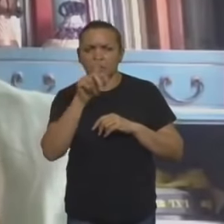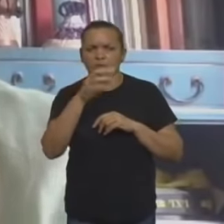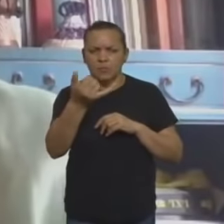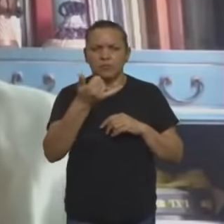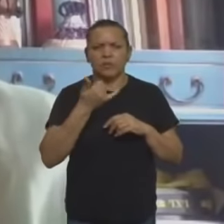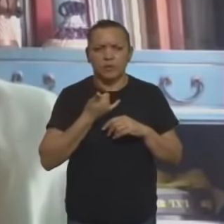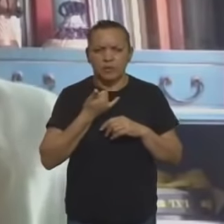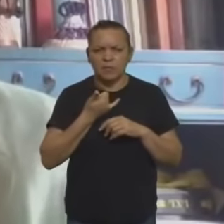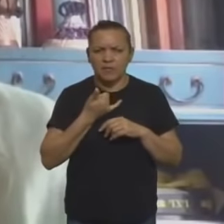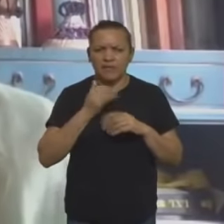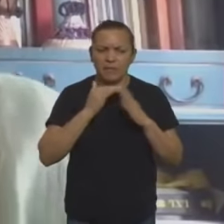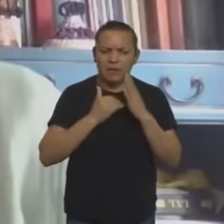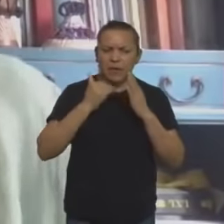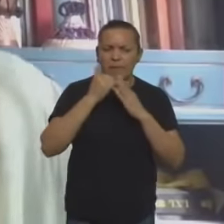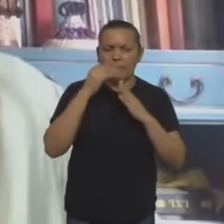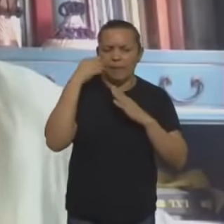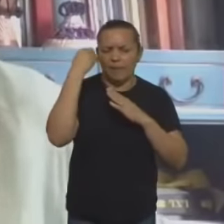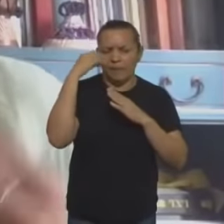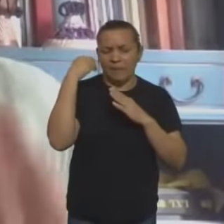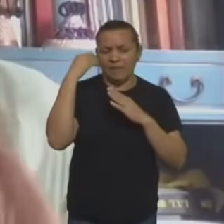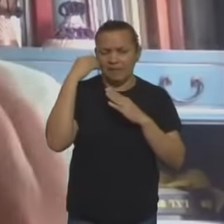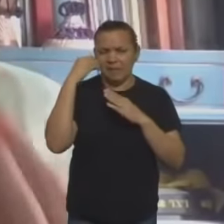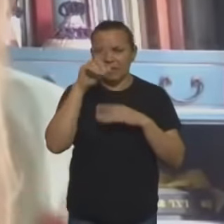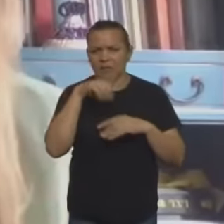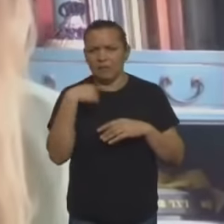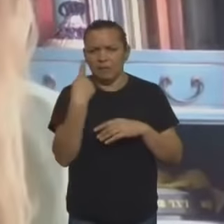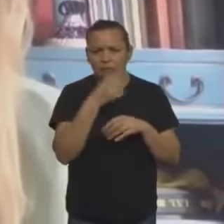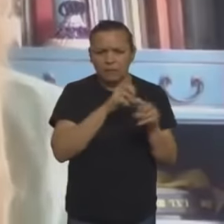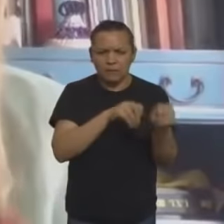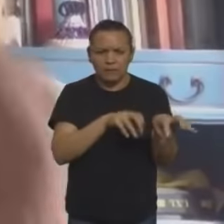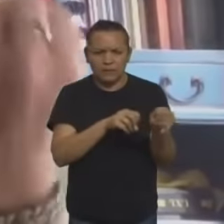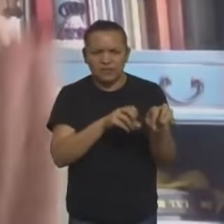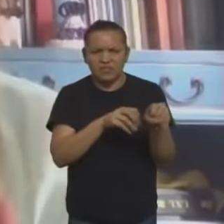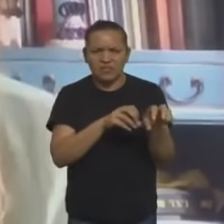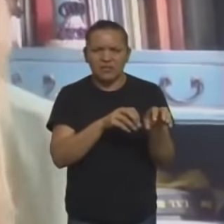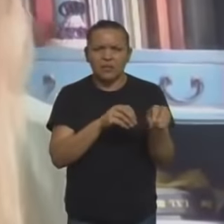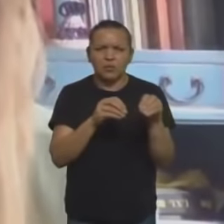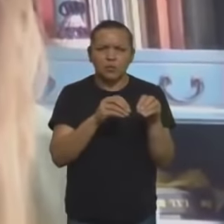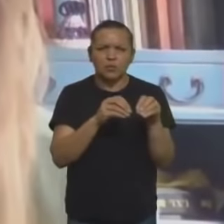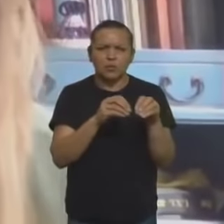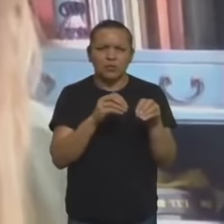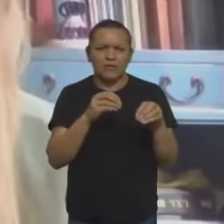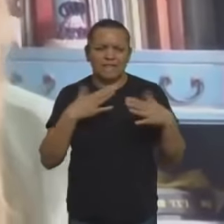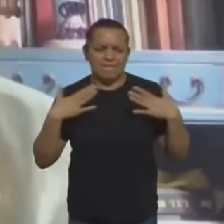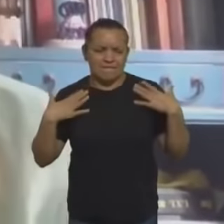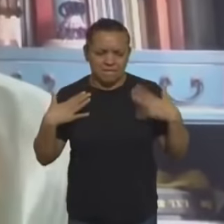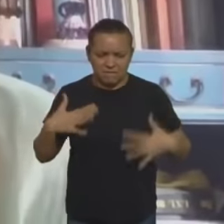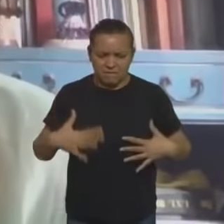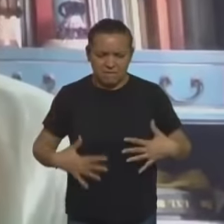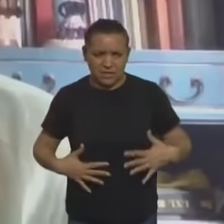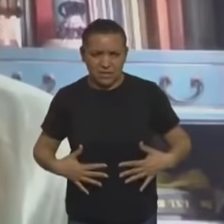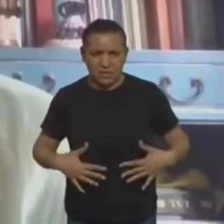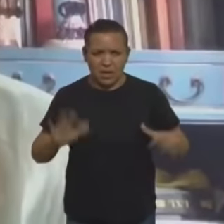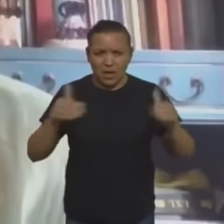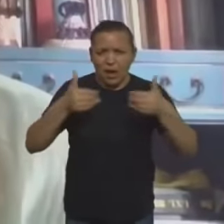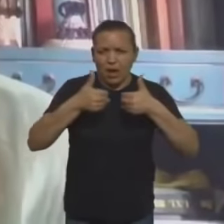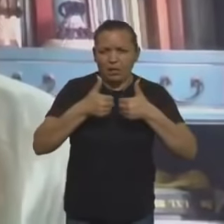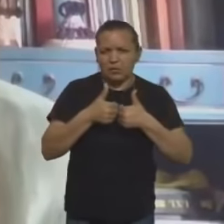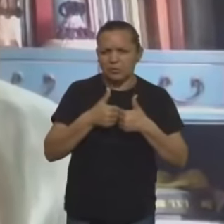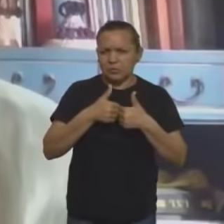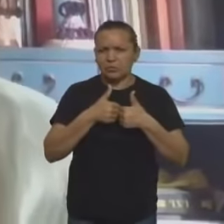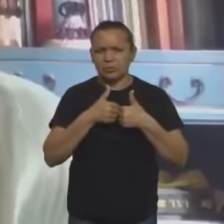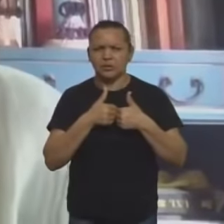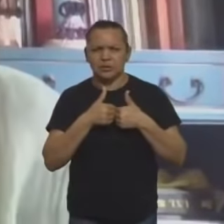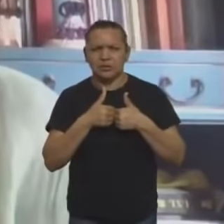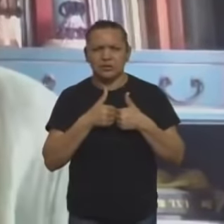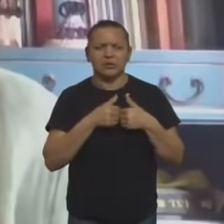que talvez tenha mais experiência, mas como a gente ensina muito fisicamente, acho que para o autista dá alguma